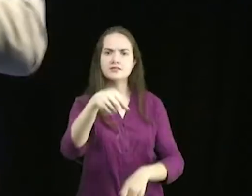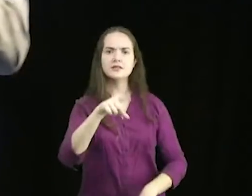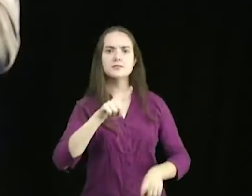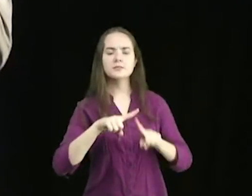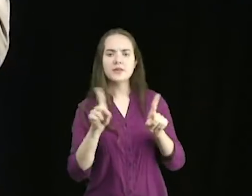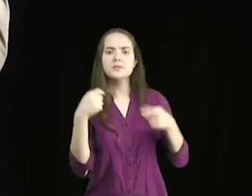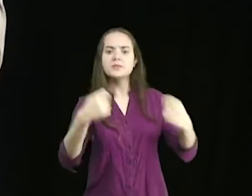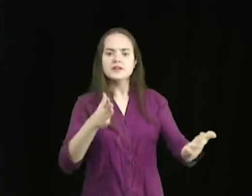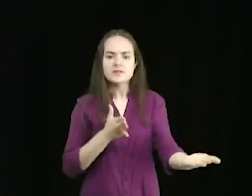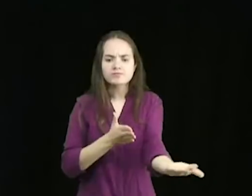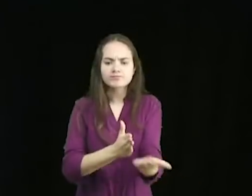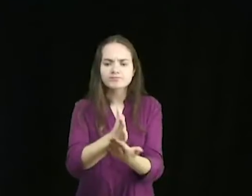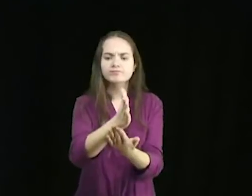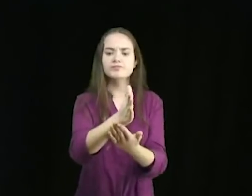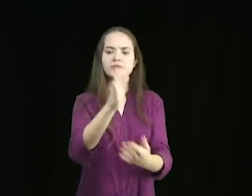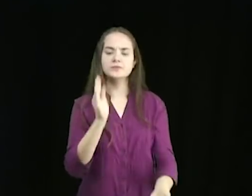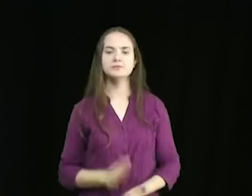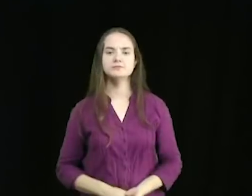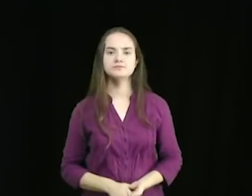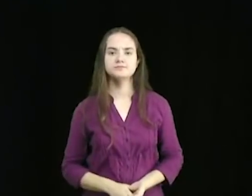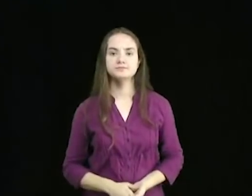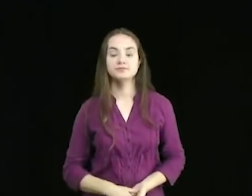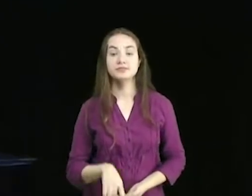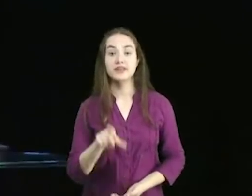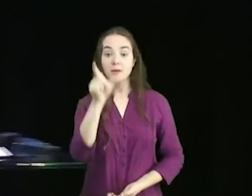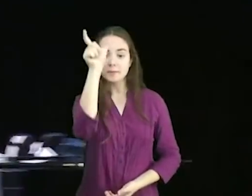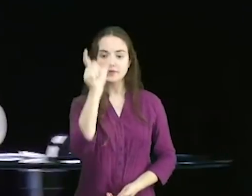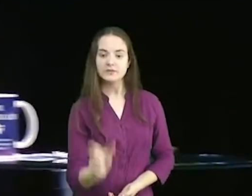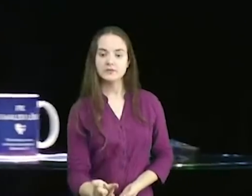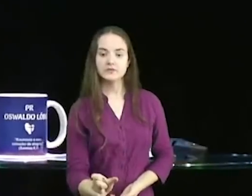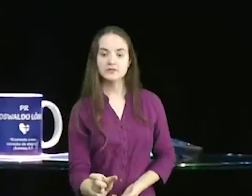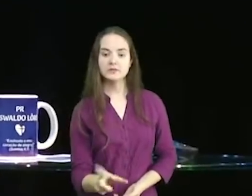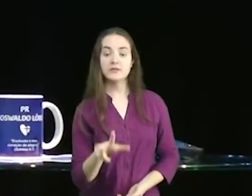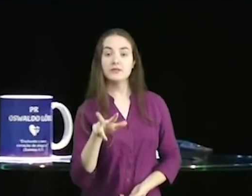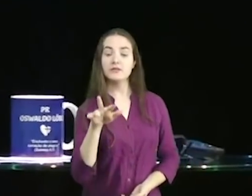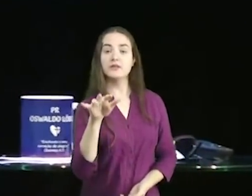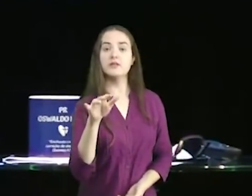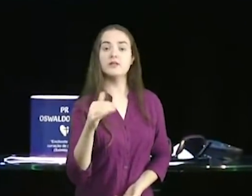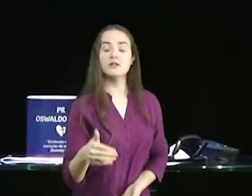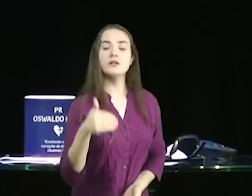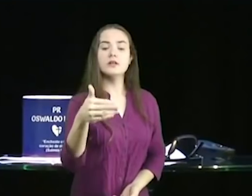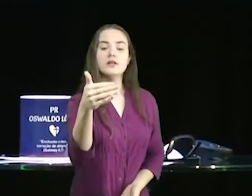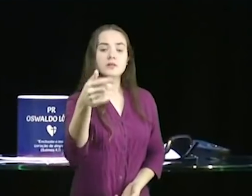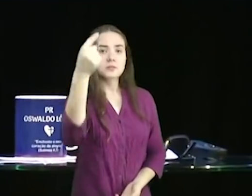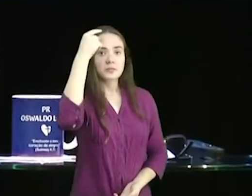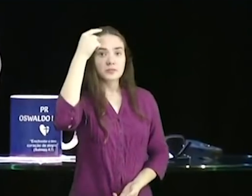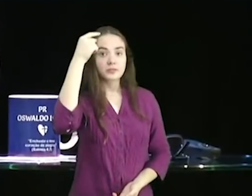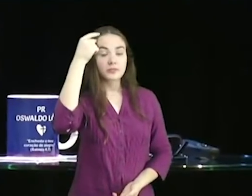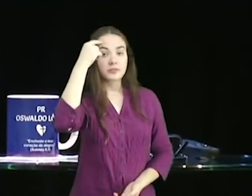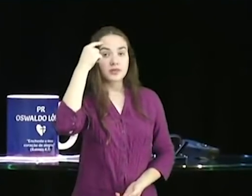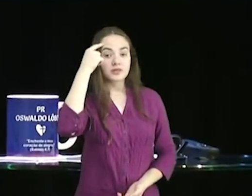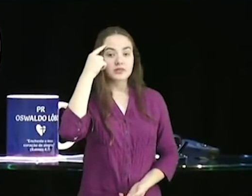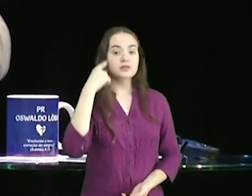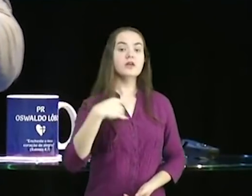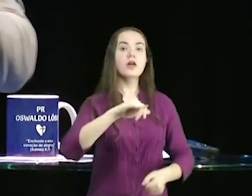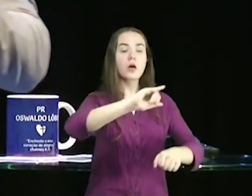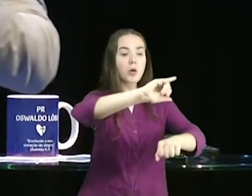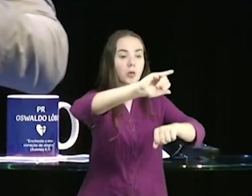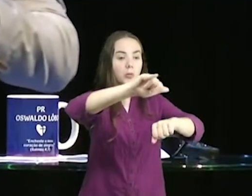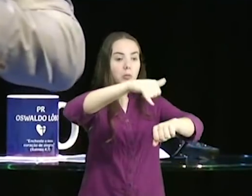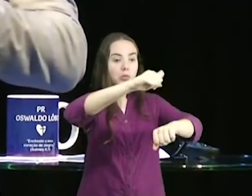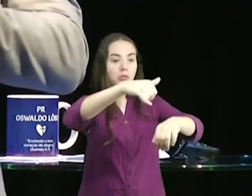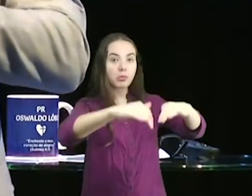aqui. Aí o sujeito vai: imagina, pastor, eu tinha só um pouquinho de azeite, eu enchi a